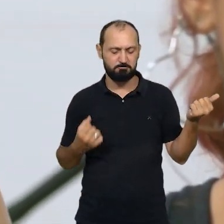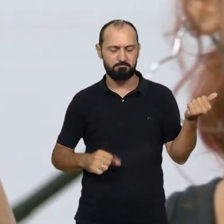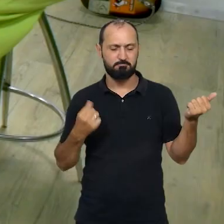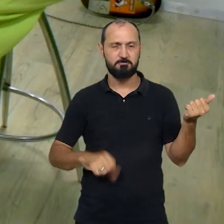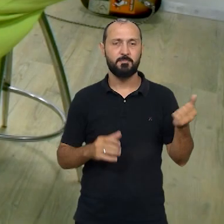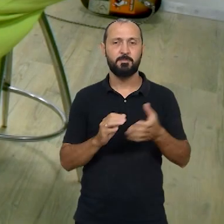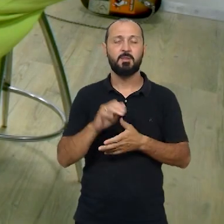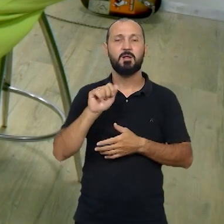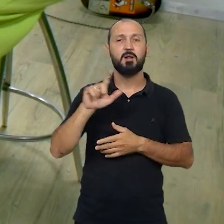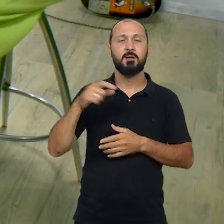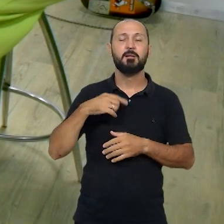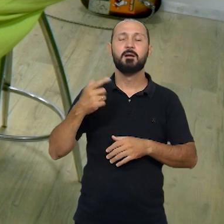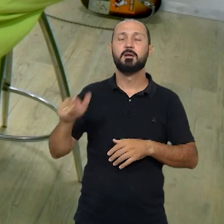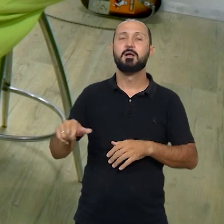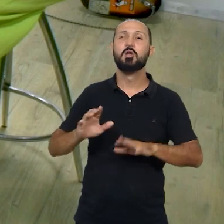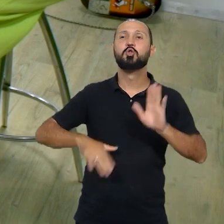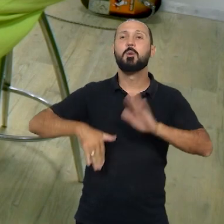Alessandra. Tava andando na rua, assim.